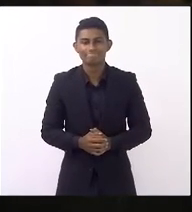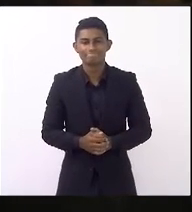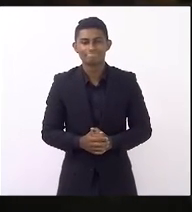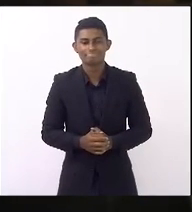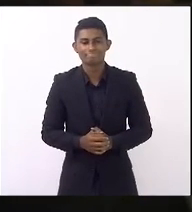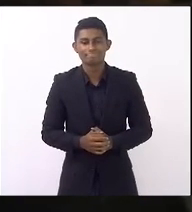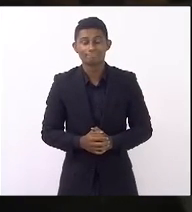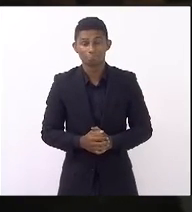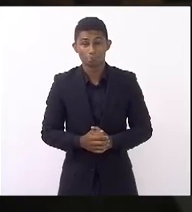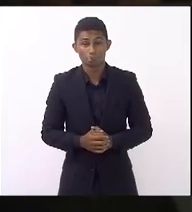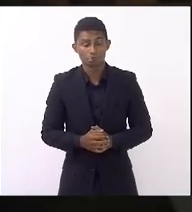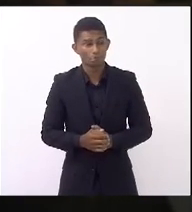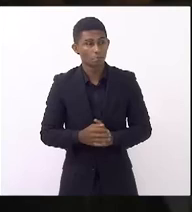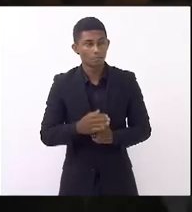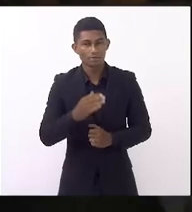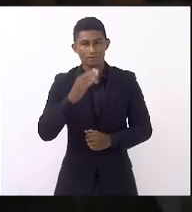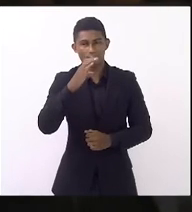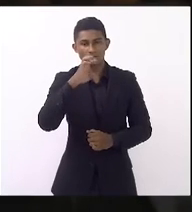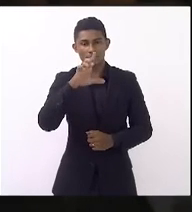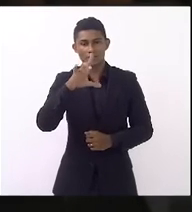deputada Célia Jordão,